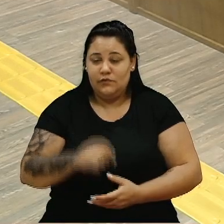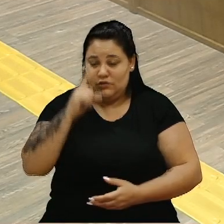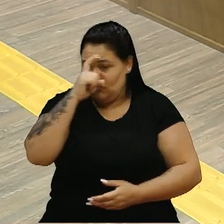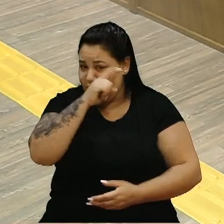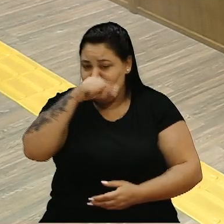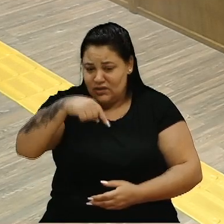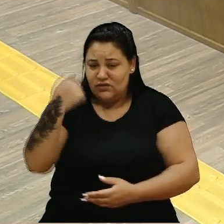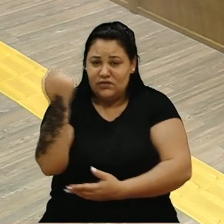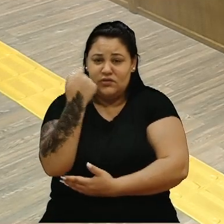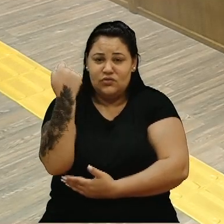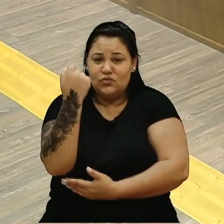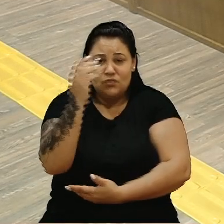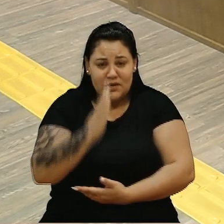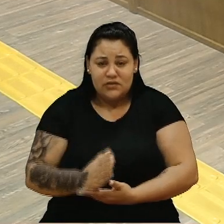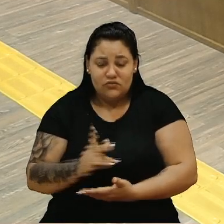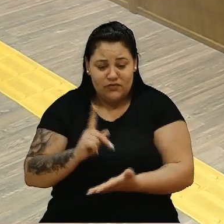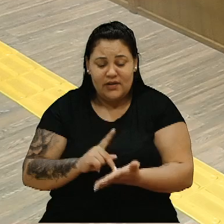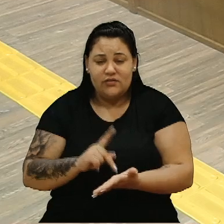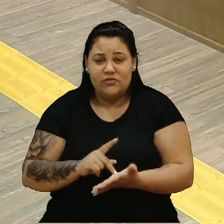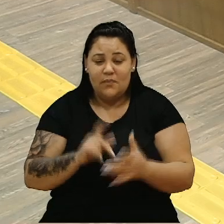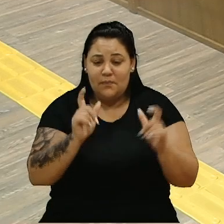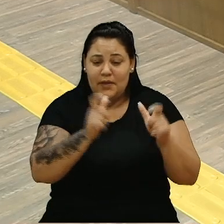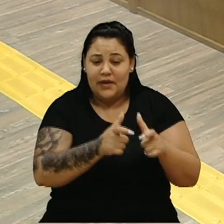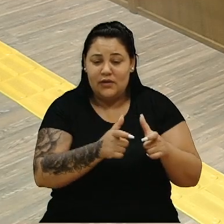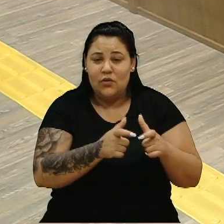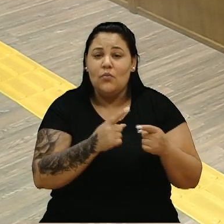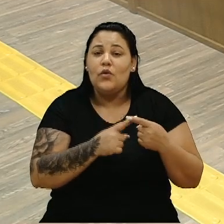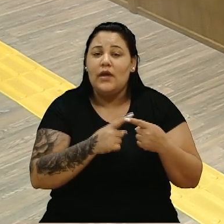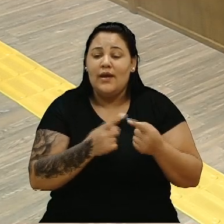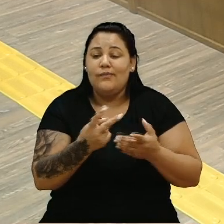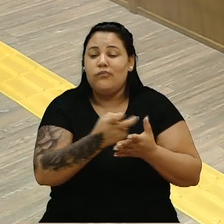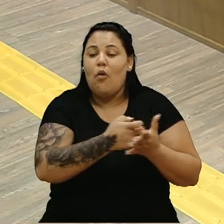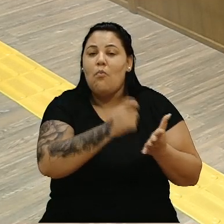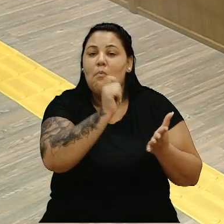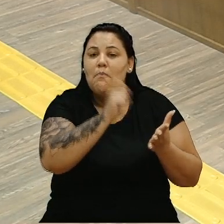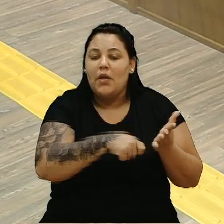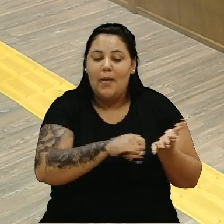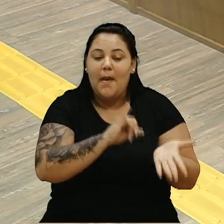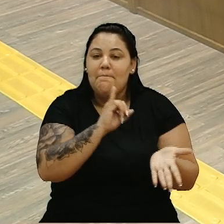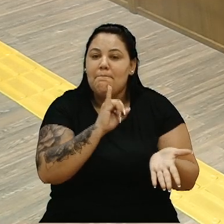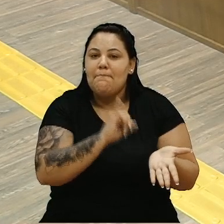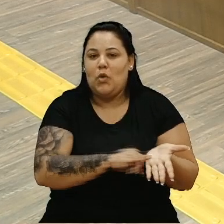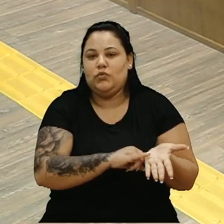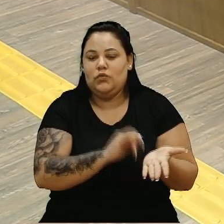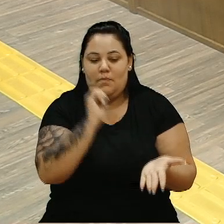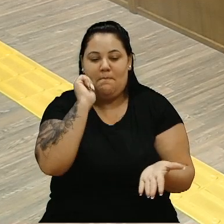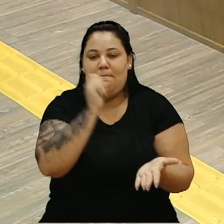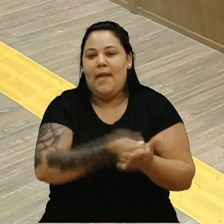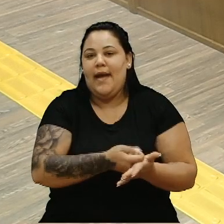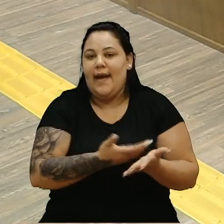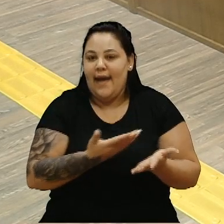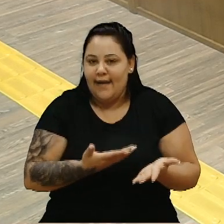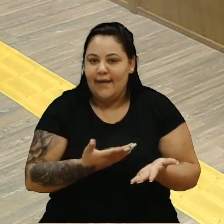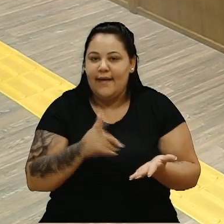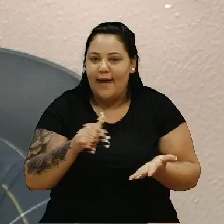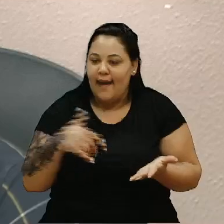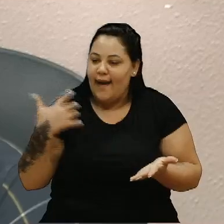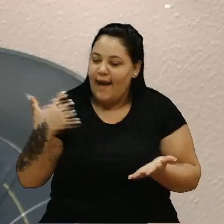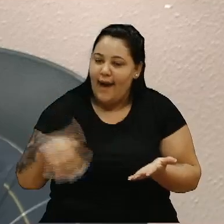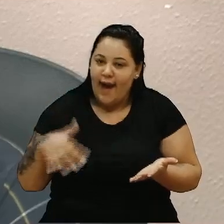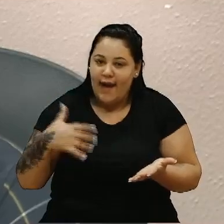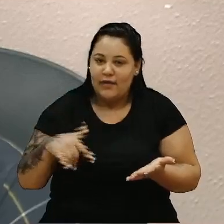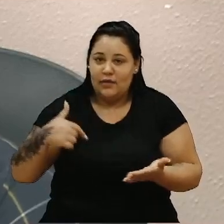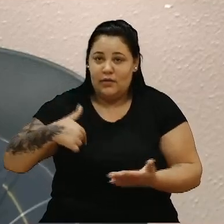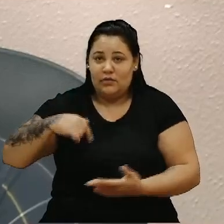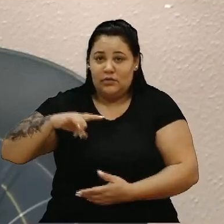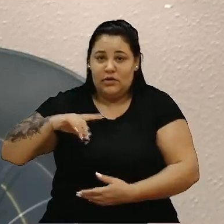Sul, no Brasil. E, de fato, com a carga tributária, né, que nós temos para esse segmento, né, eu tenho um irmão, por